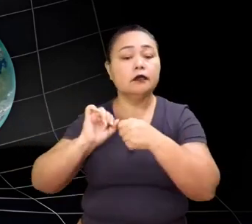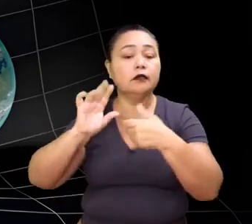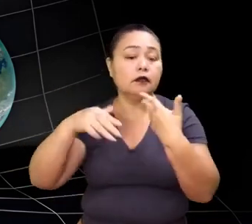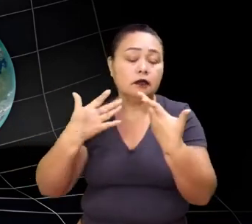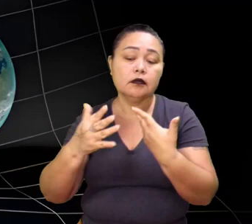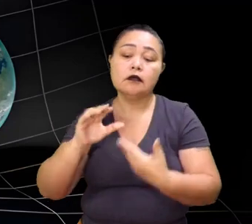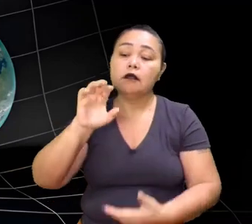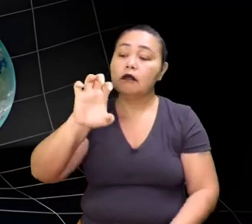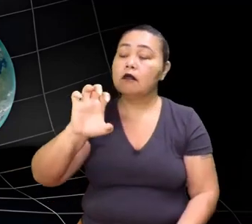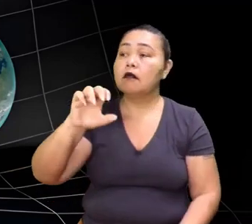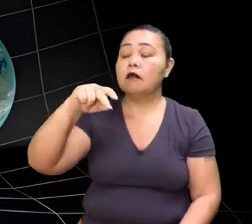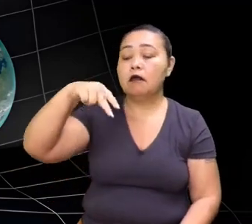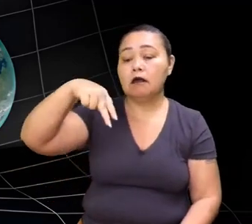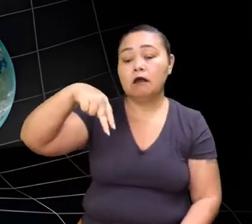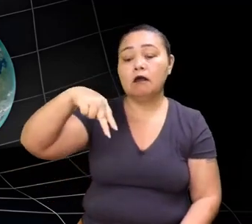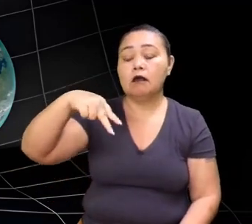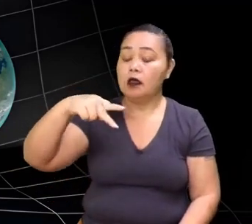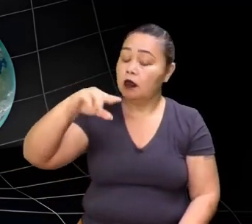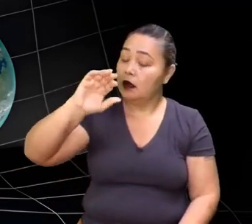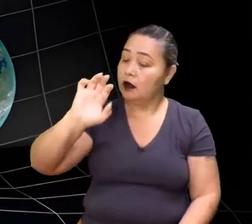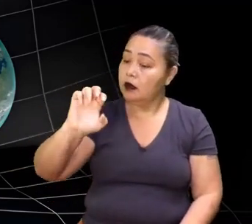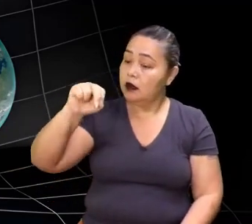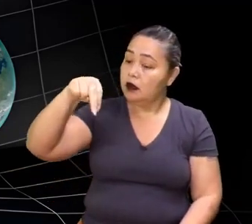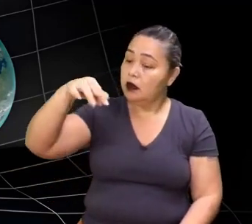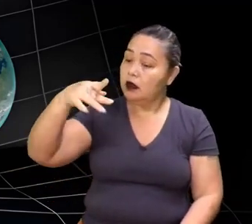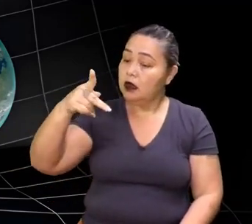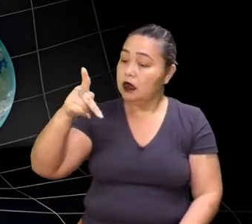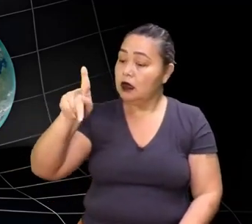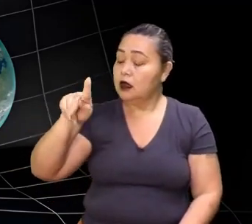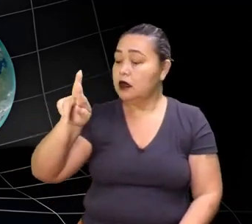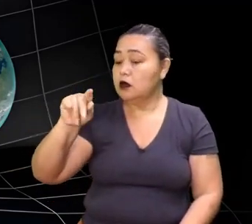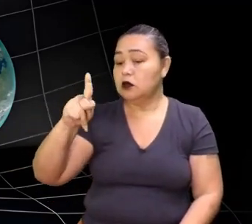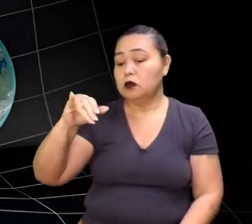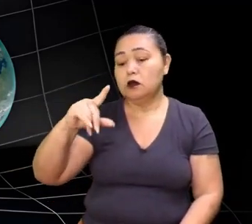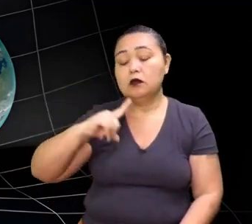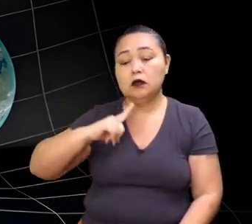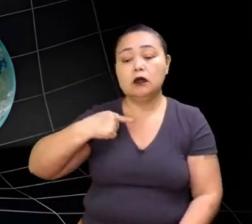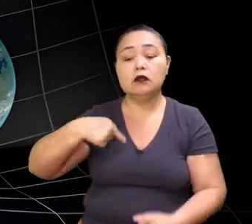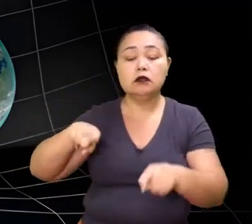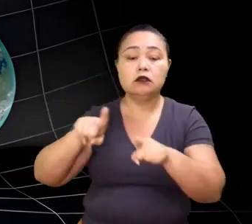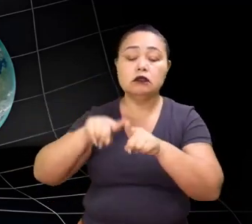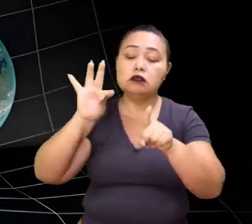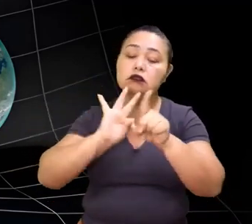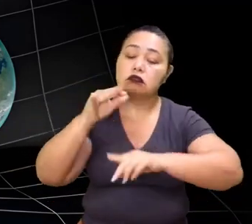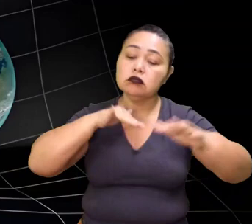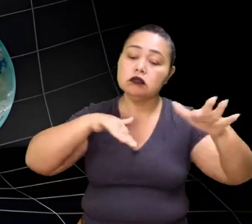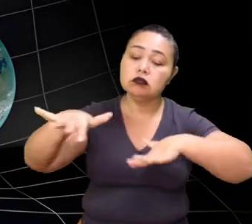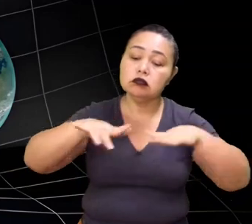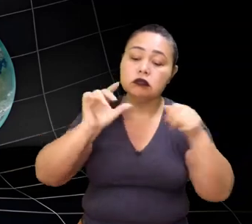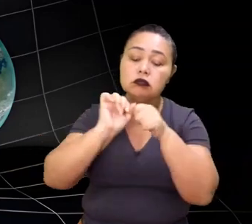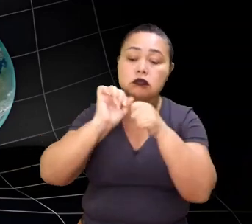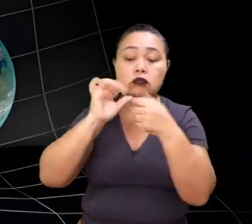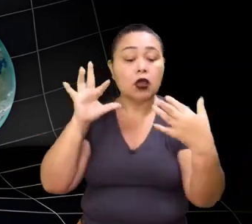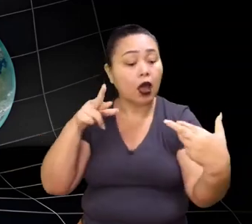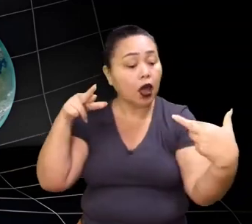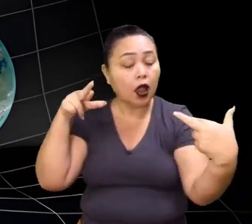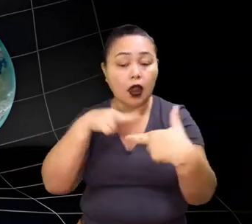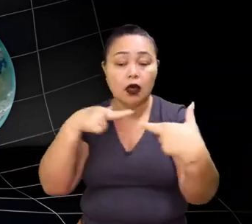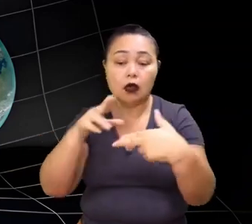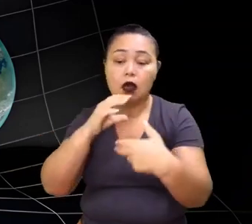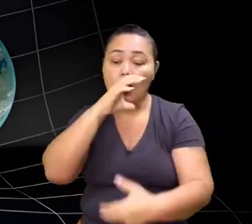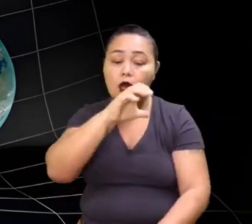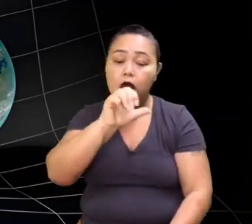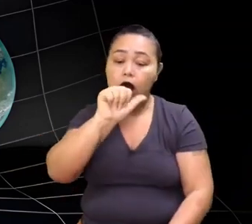etiopia essa relação que nós temos no final Lembrando que a termodinâmica estuda tudo que tá relacionado com calor